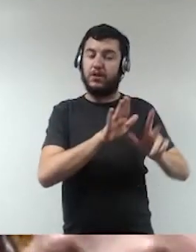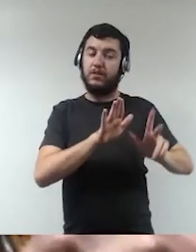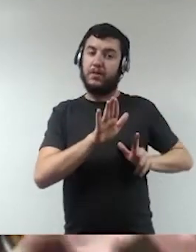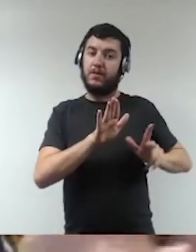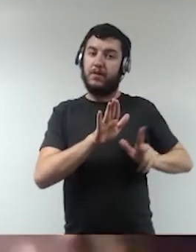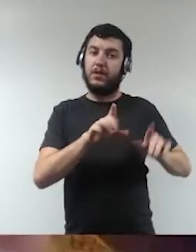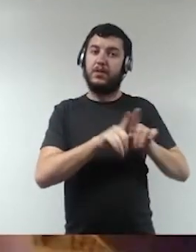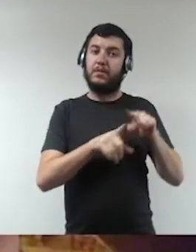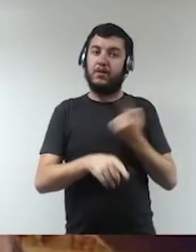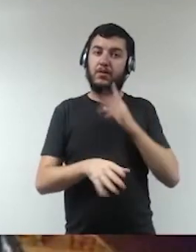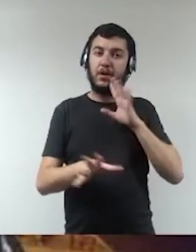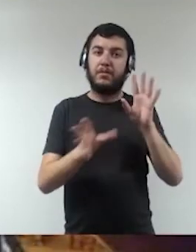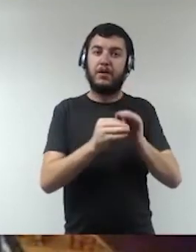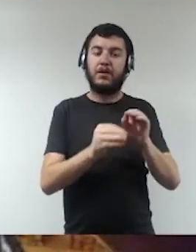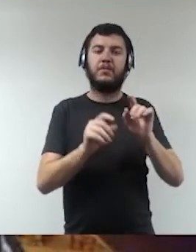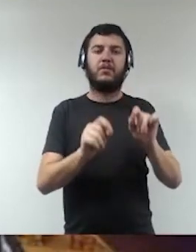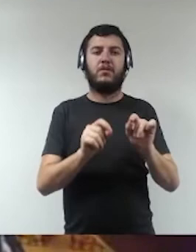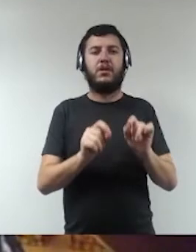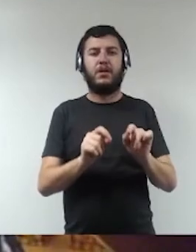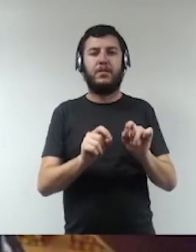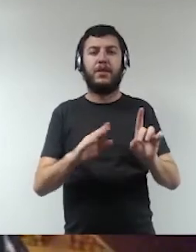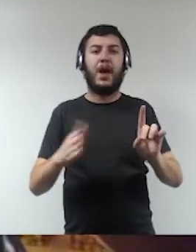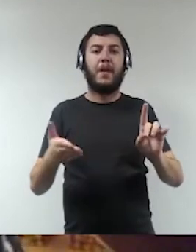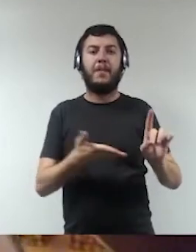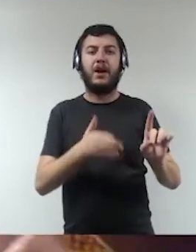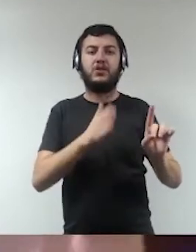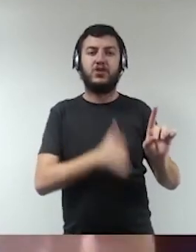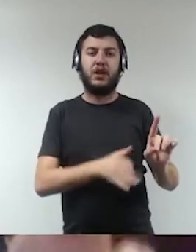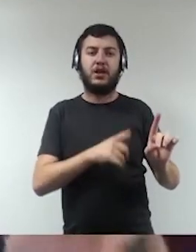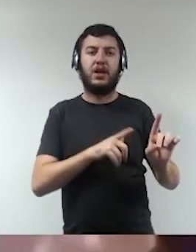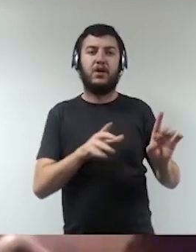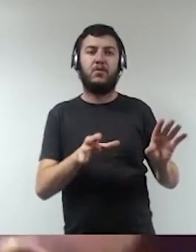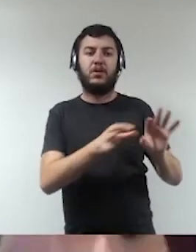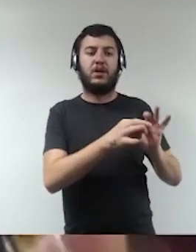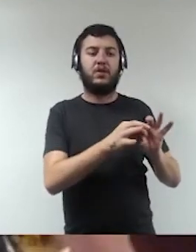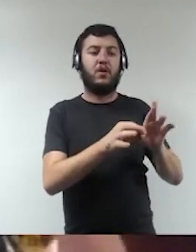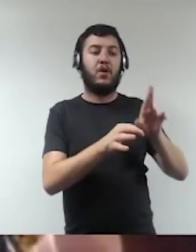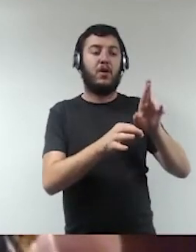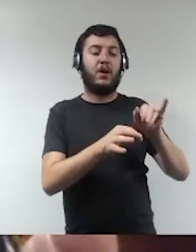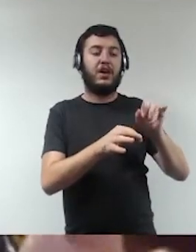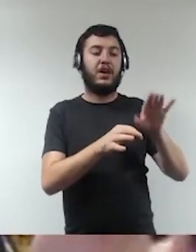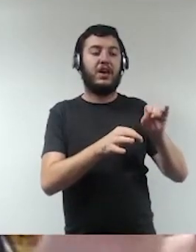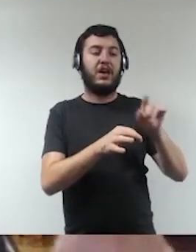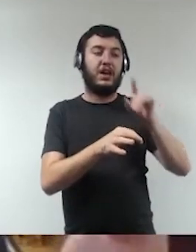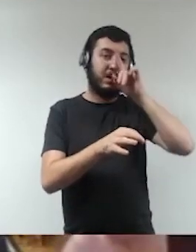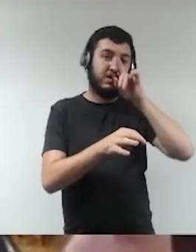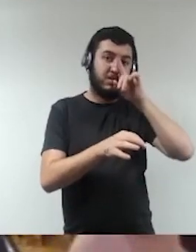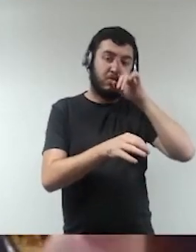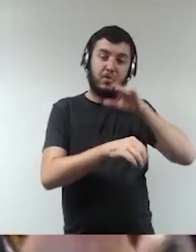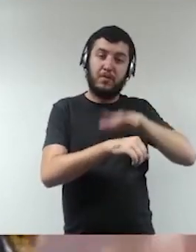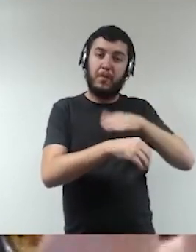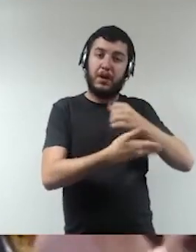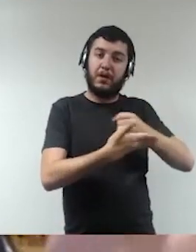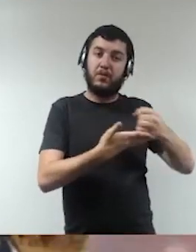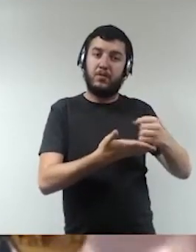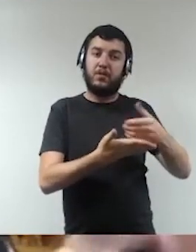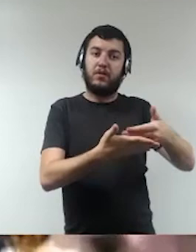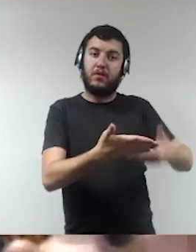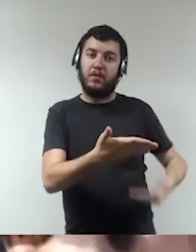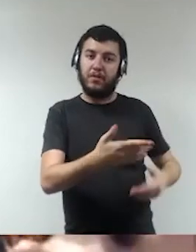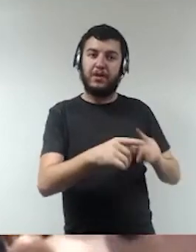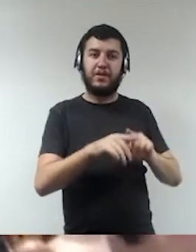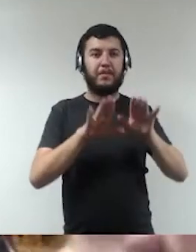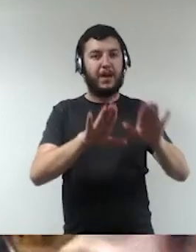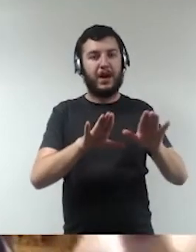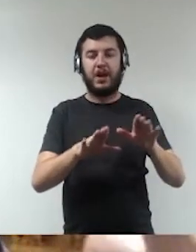já alocaram risco no momento da contratação. É claro que ninguém previu uma pandemia, não haverá uma cláusula, não peguei